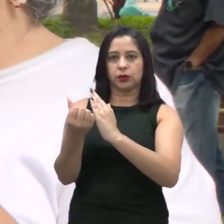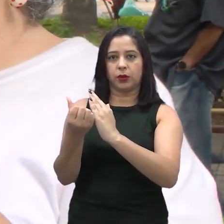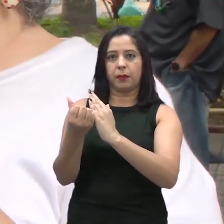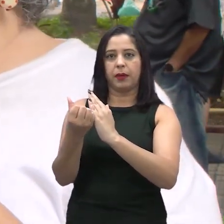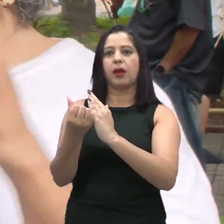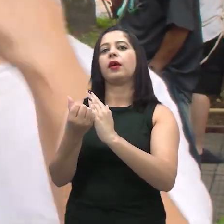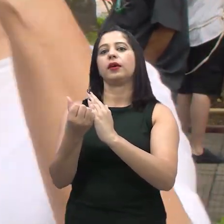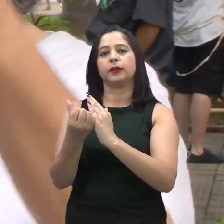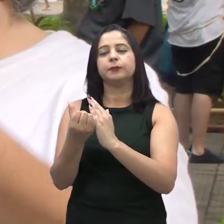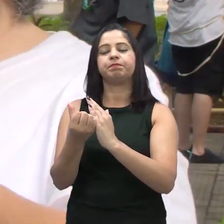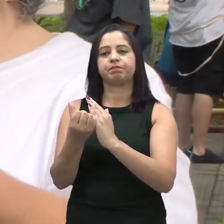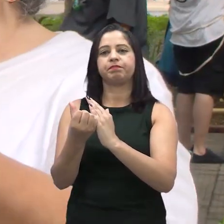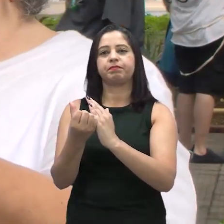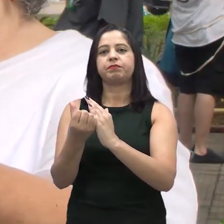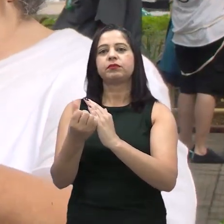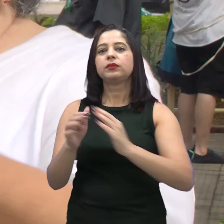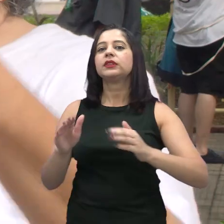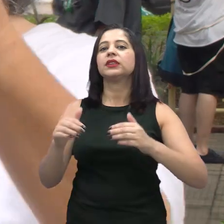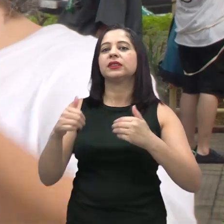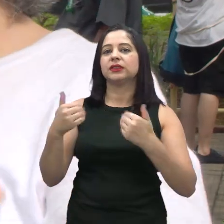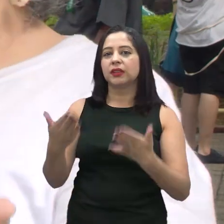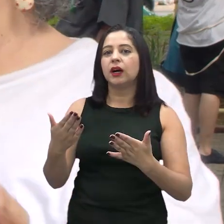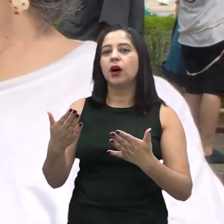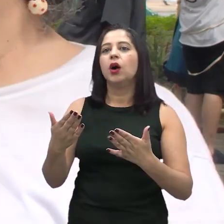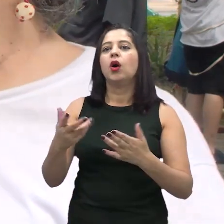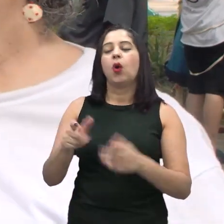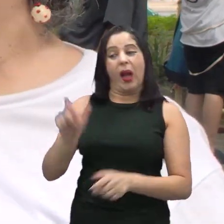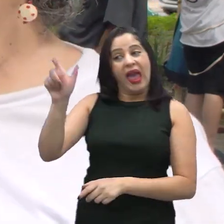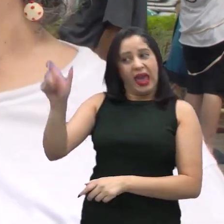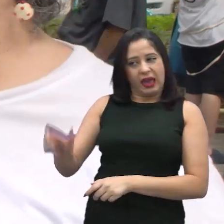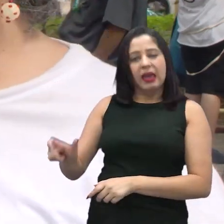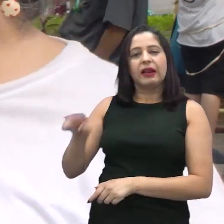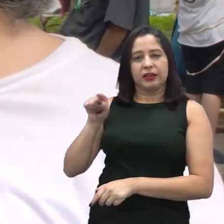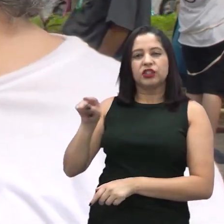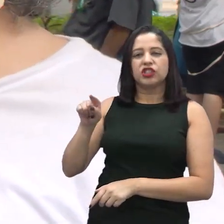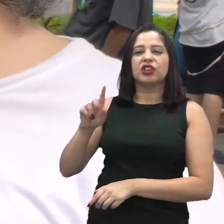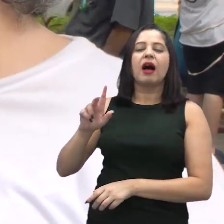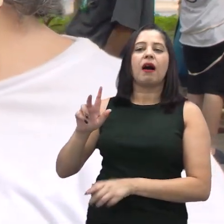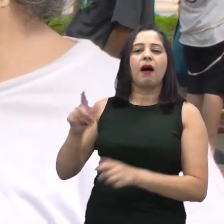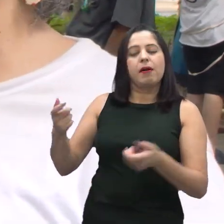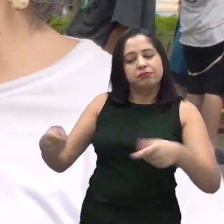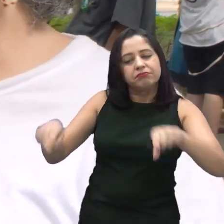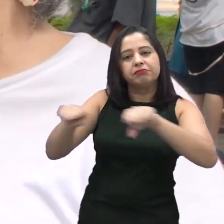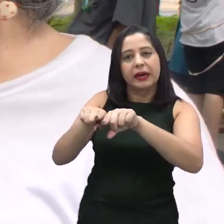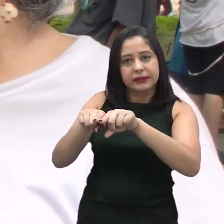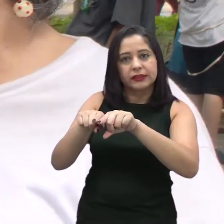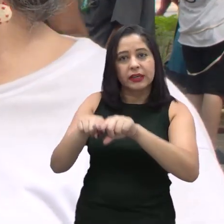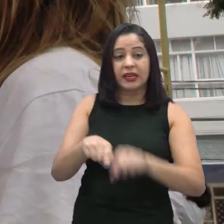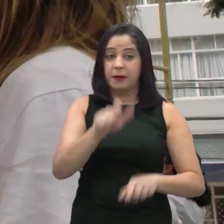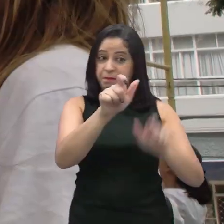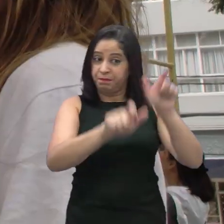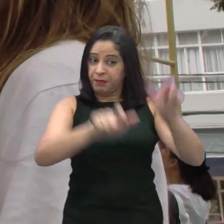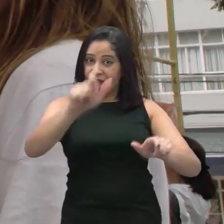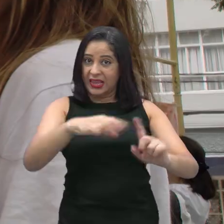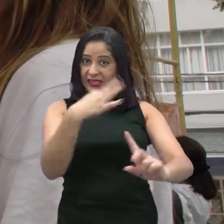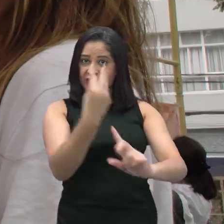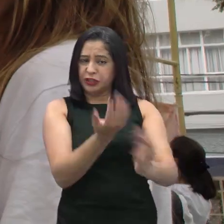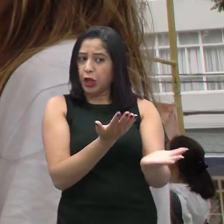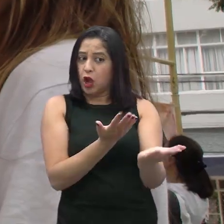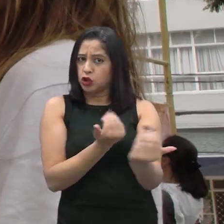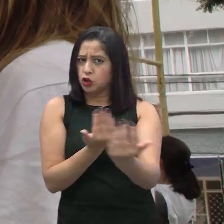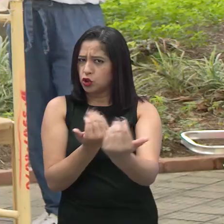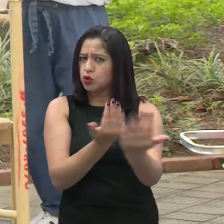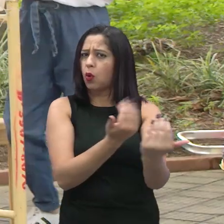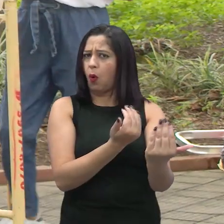processo decorrente de uma atividade que o Paulo já tinha feito na galeria. Então essas artistas são jovens, que estão cada uma com